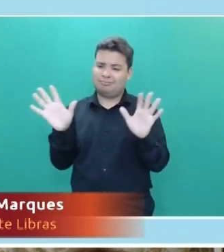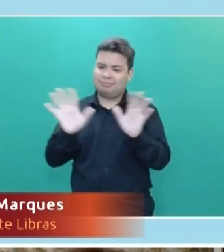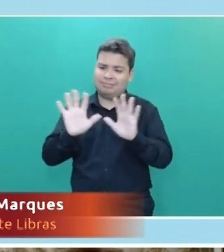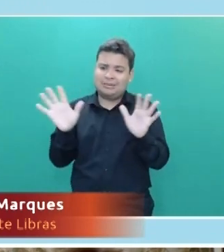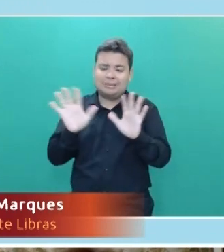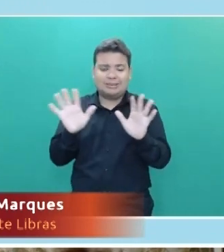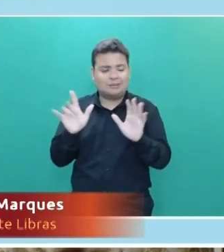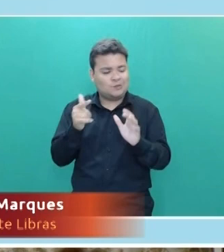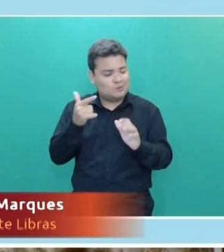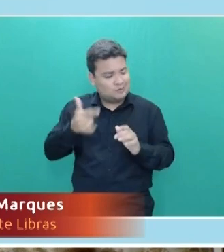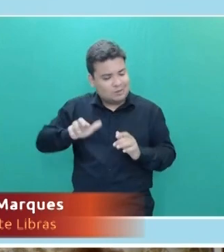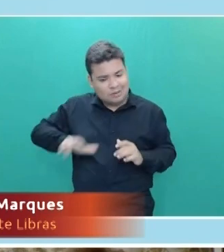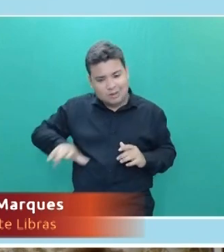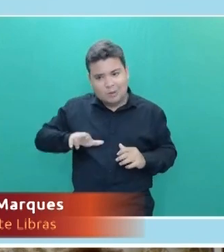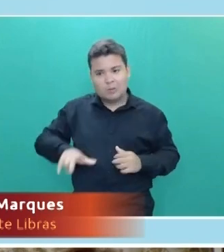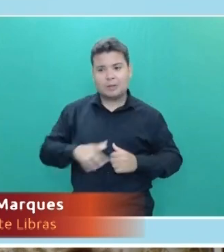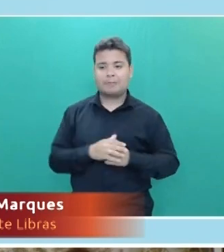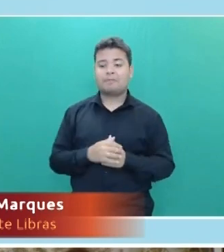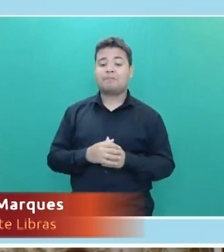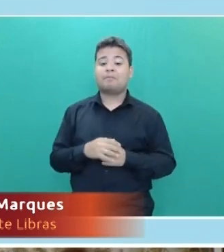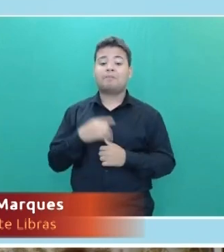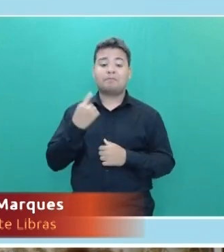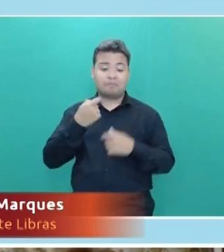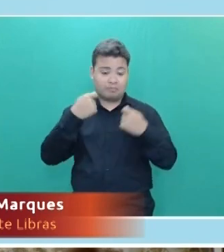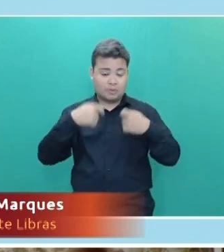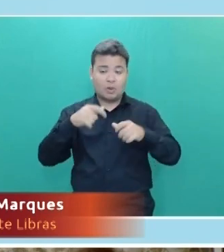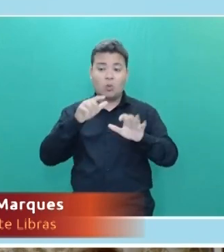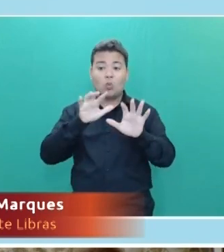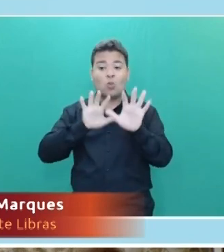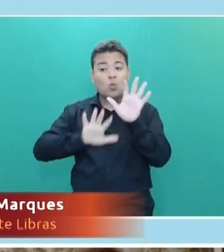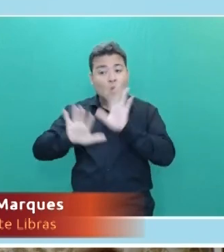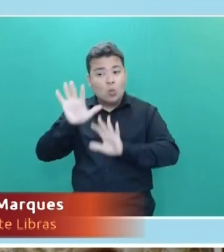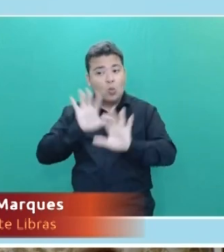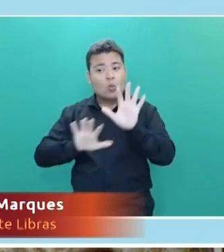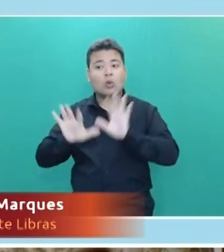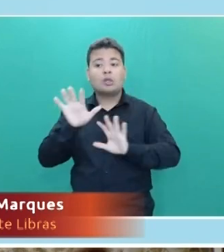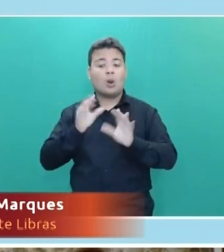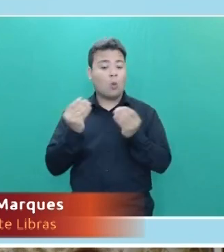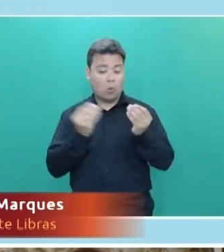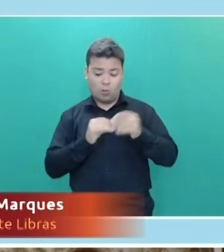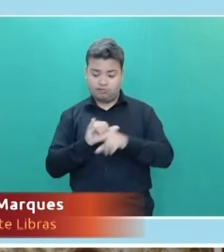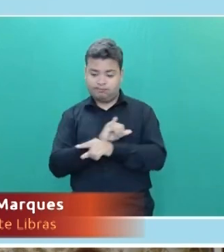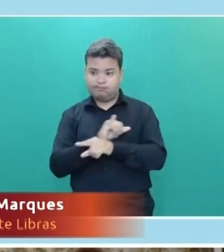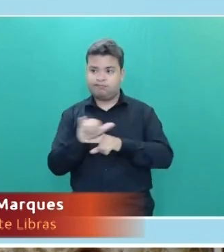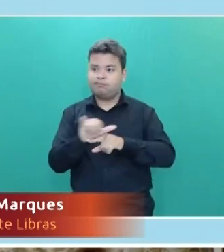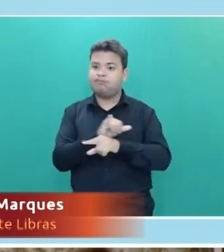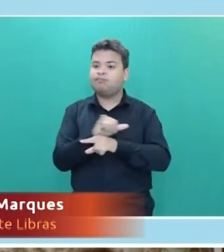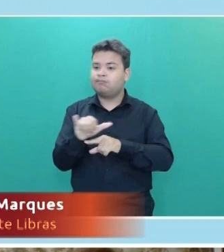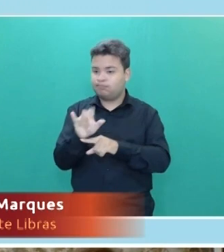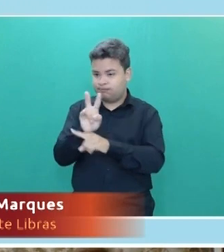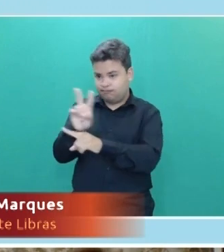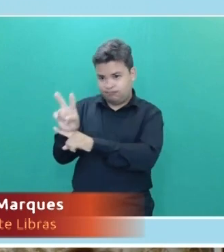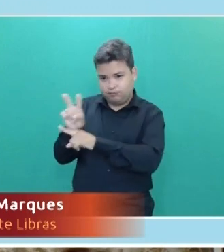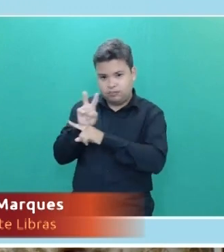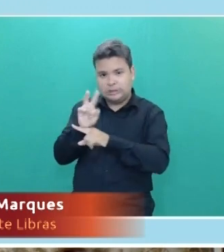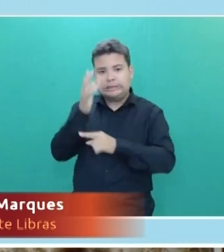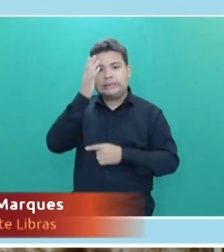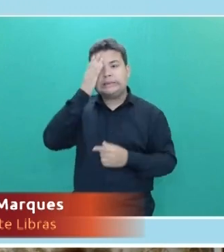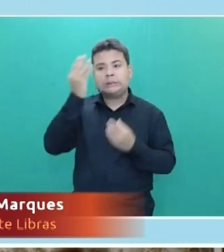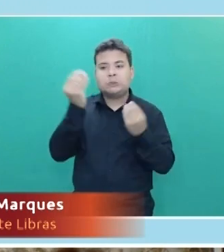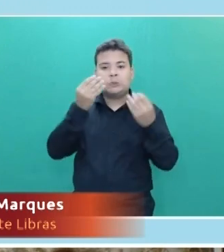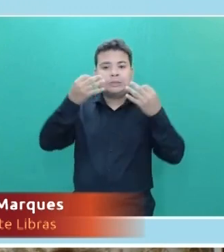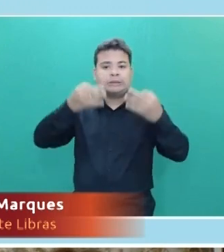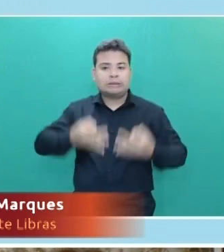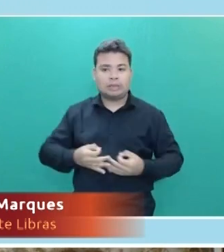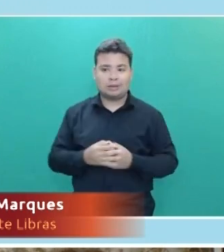a isso. Então, há que se ter cuidado, né, tomar, inclusive, essas medidas. De como fazer isso, quais os